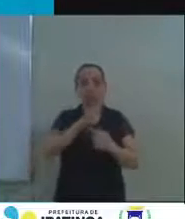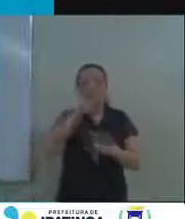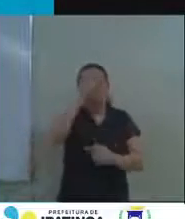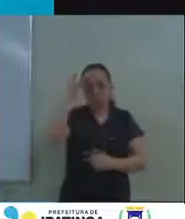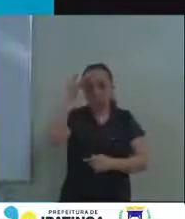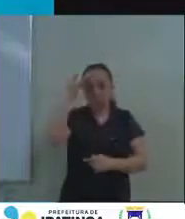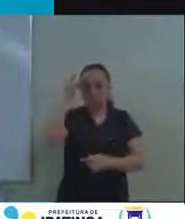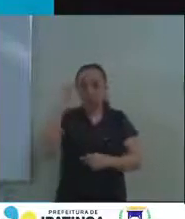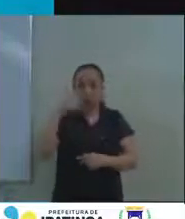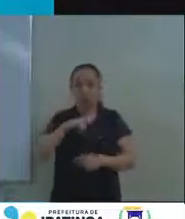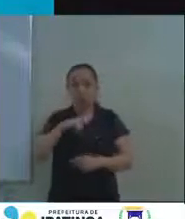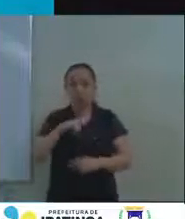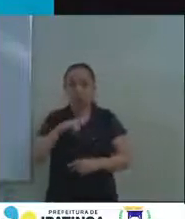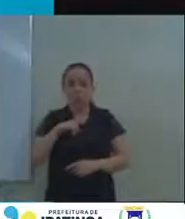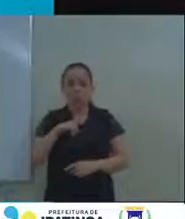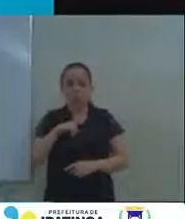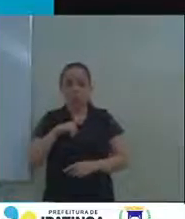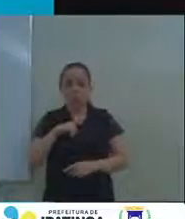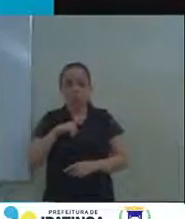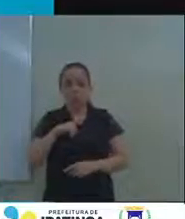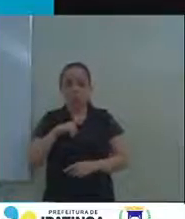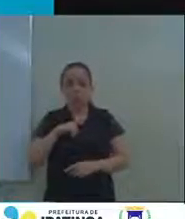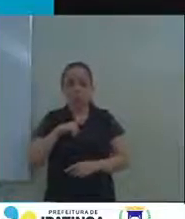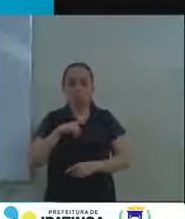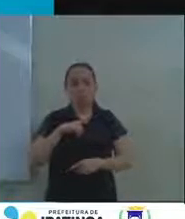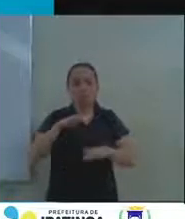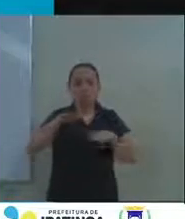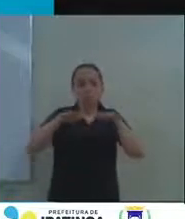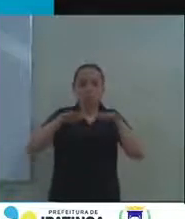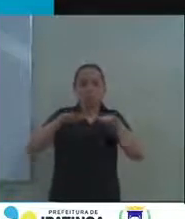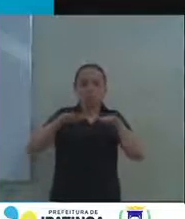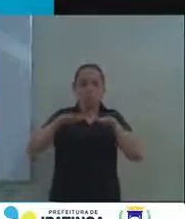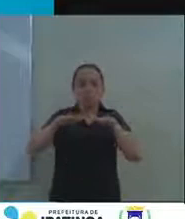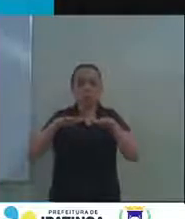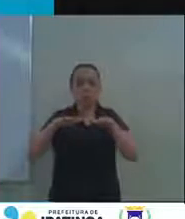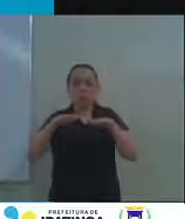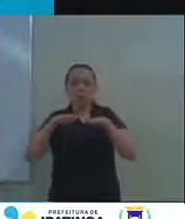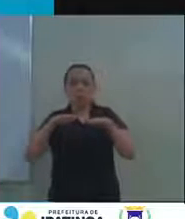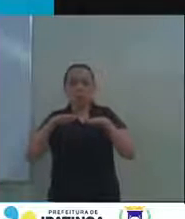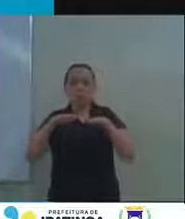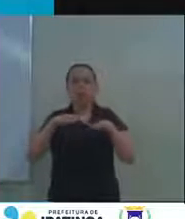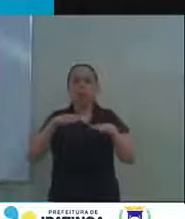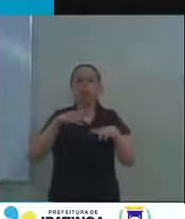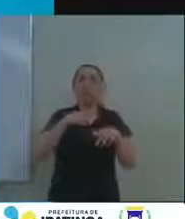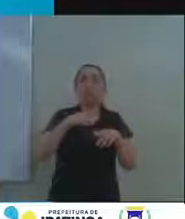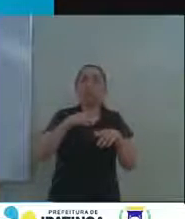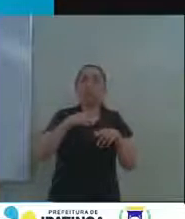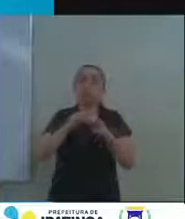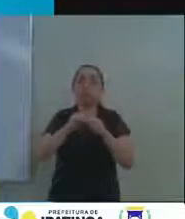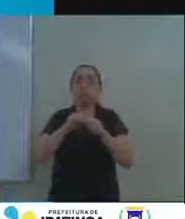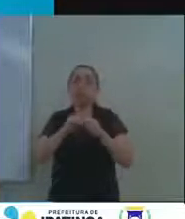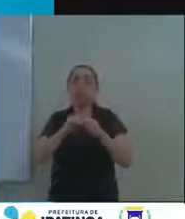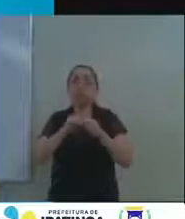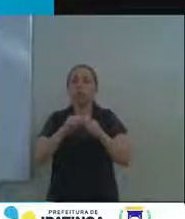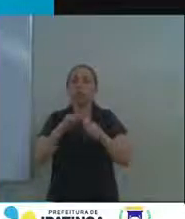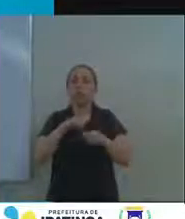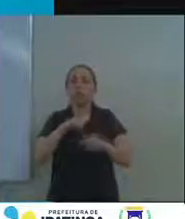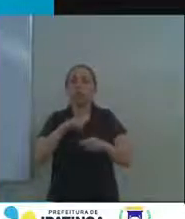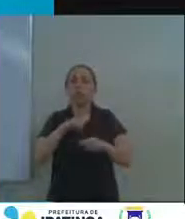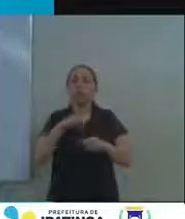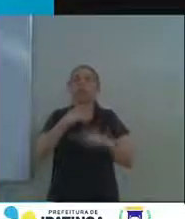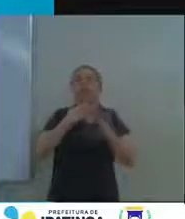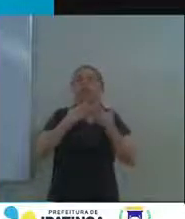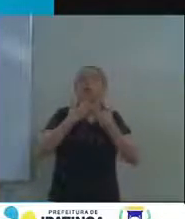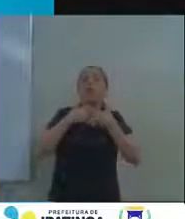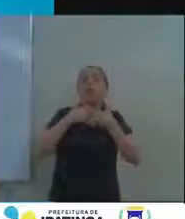são exercícios de mobilidade de mucosa. O que é mobilidade de mucosa? São exercícios que fazem com que a prega vocal se movimente,